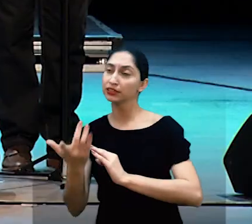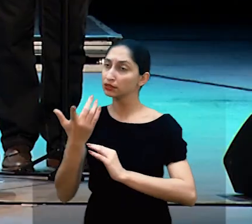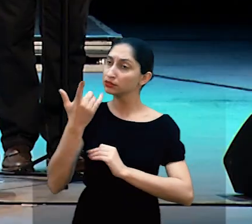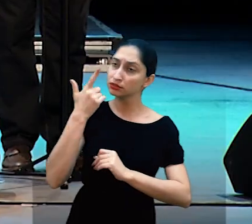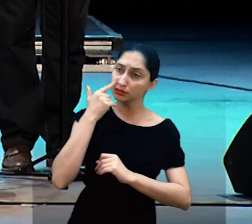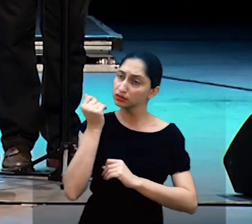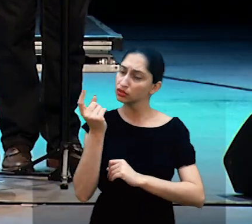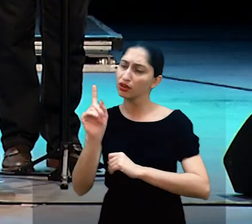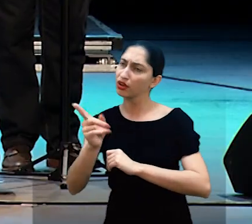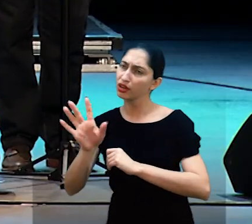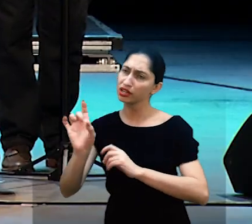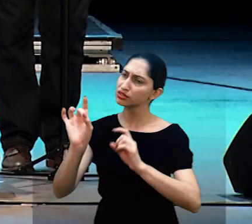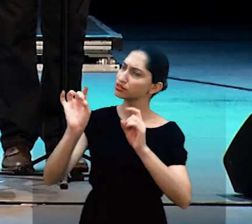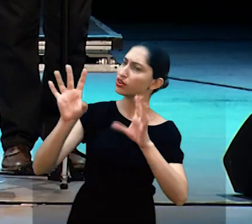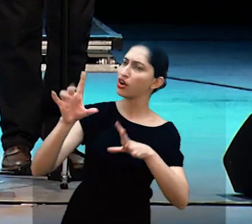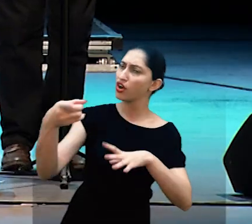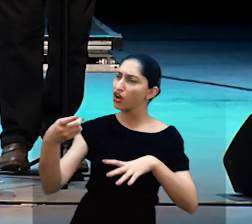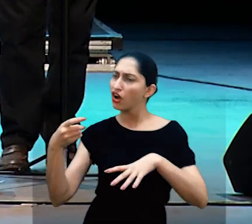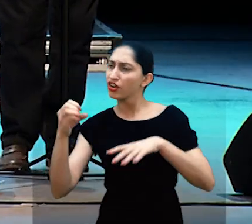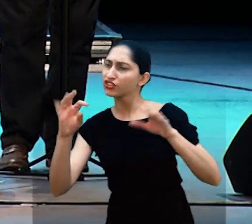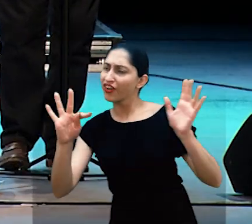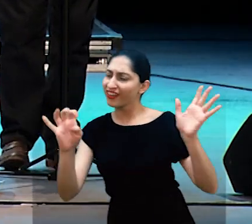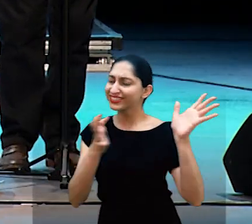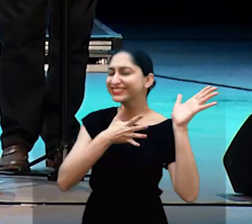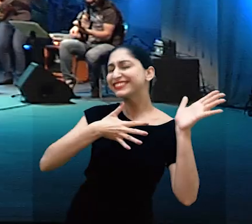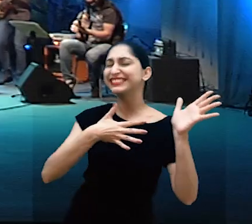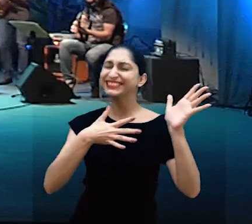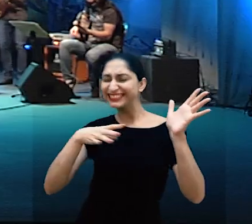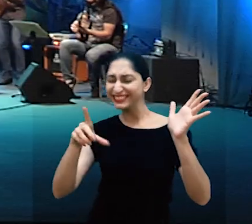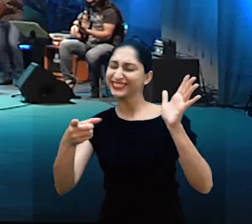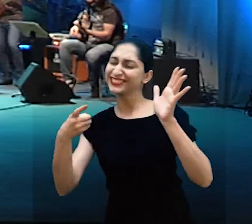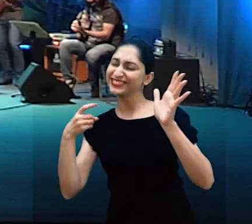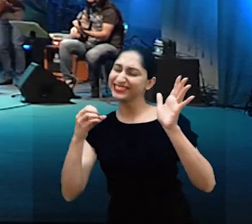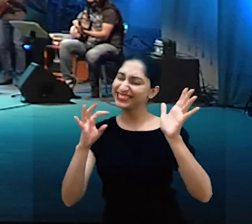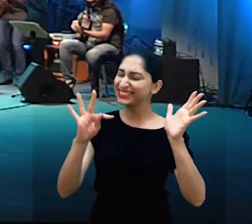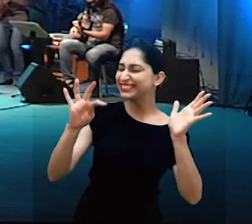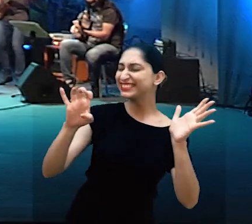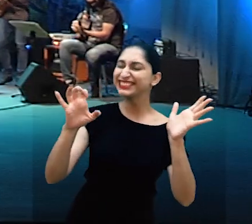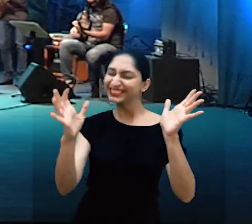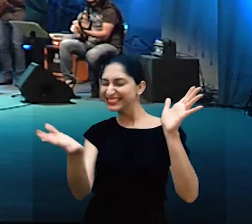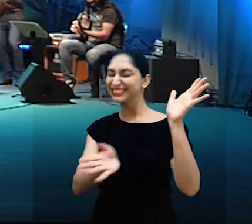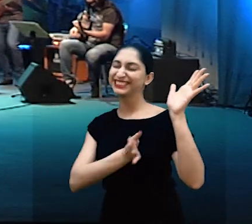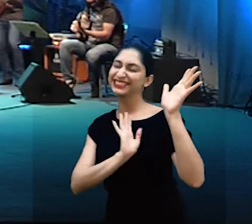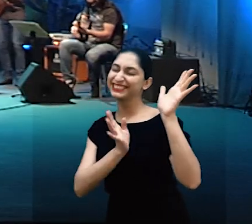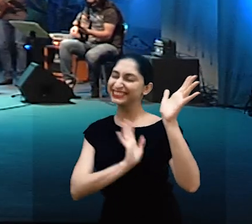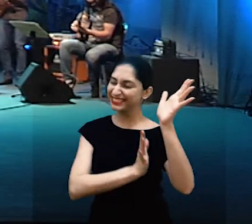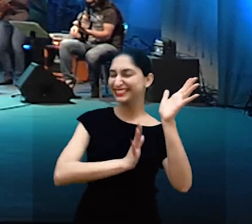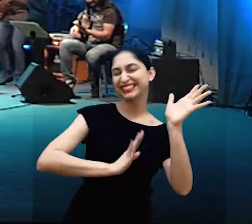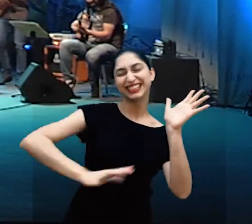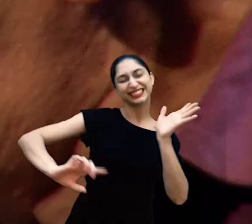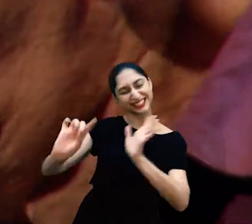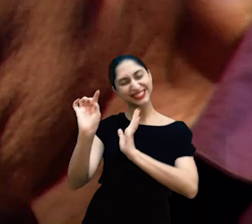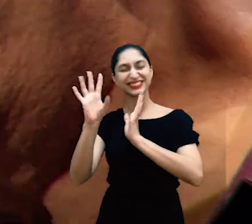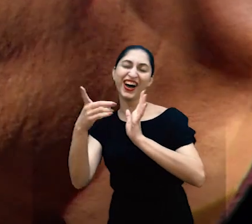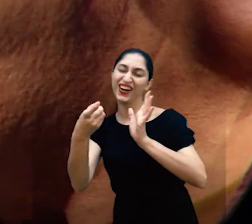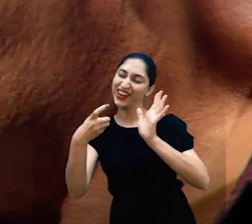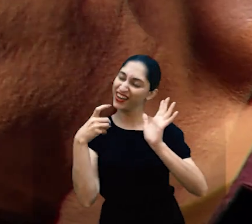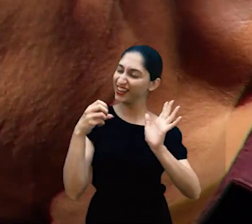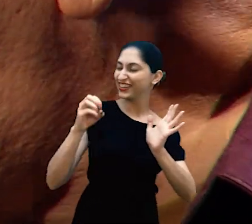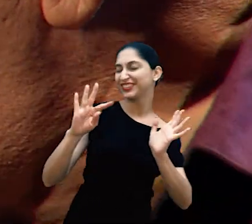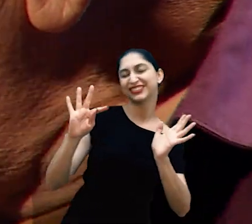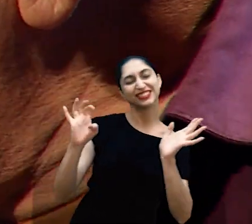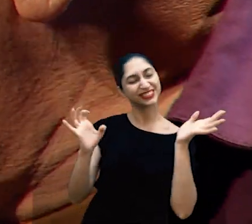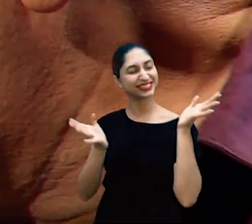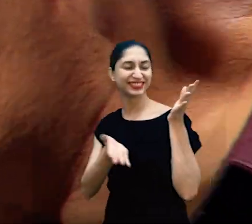chora não. É só um shot brincando no coração. É só um shot brincando no coração. É só um